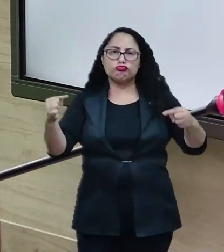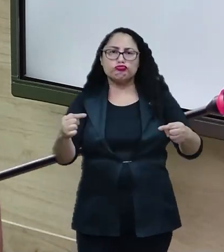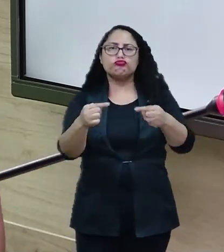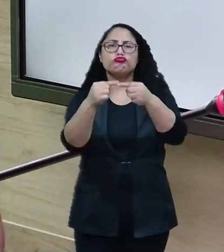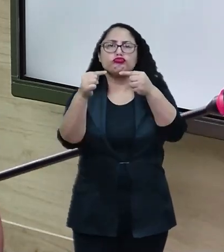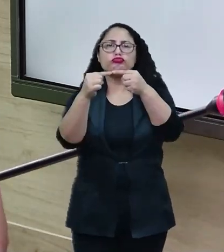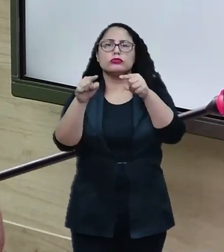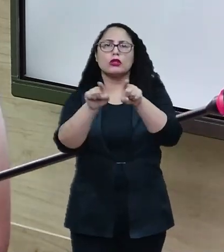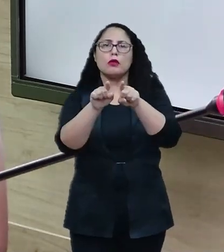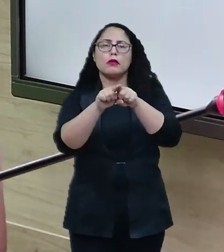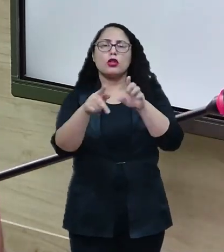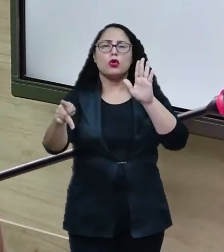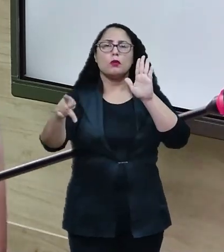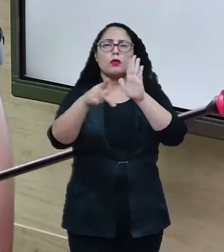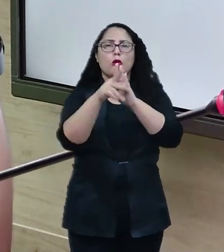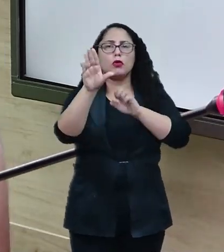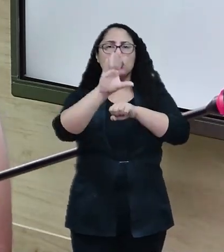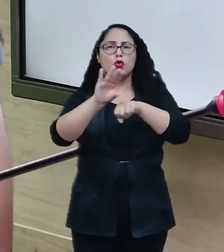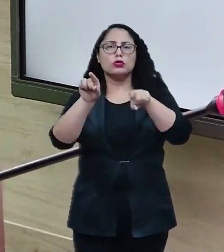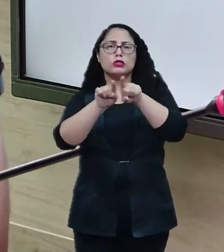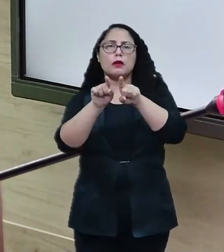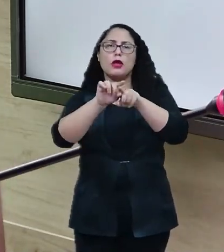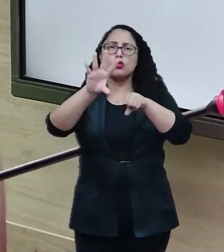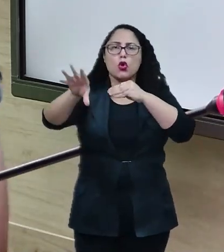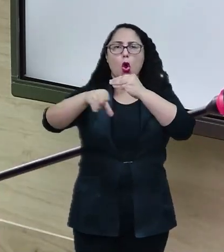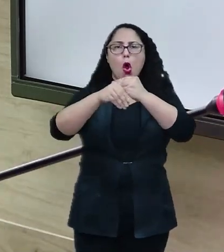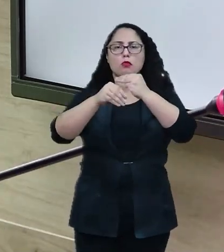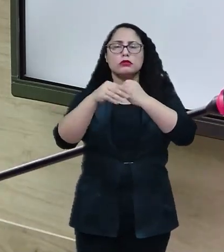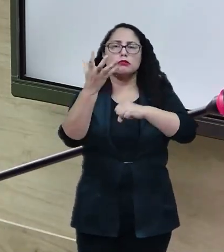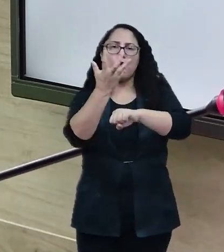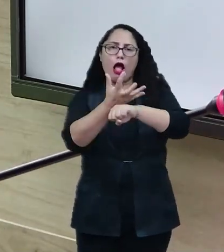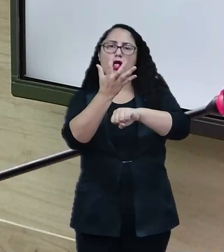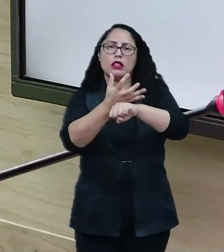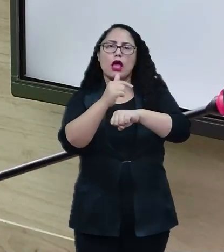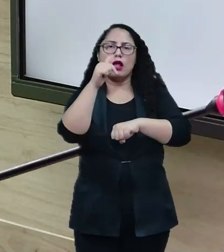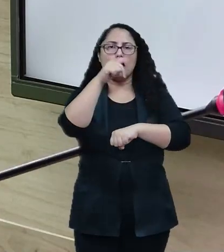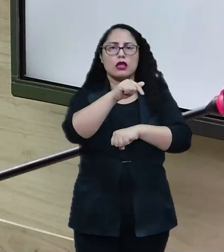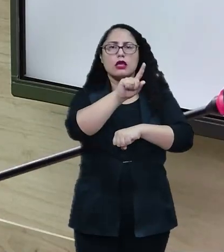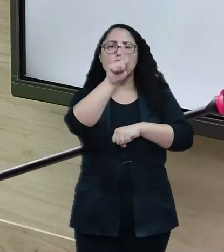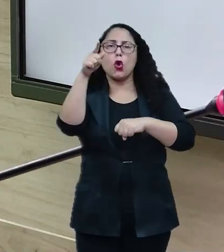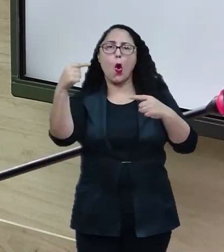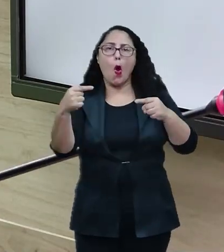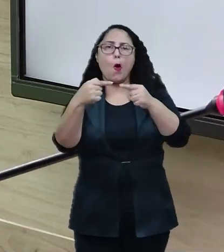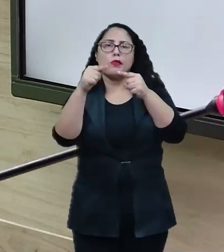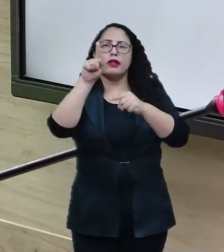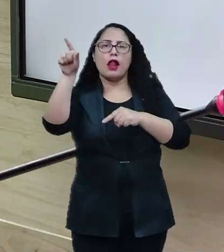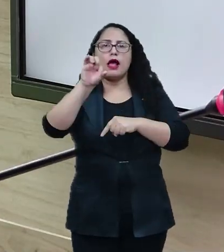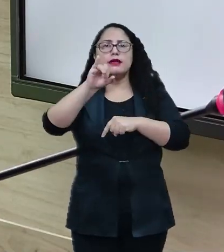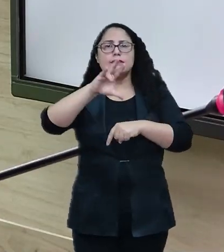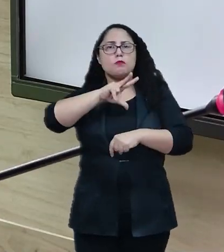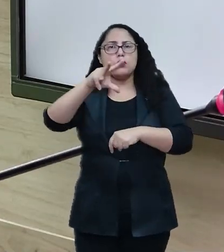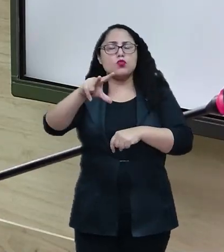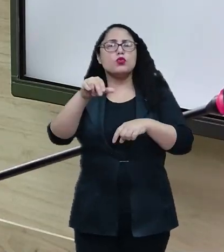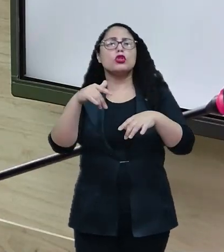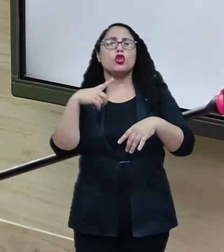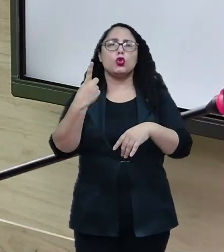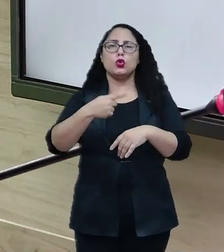né, tanto do próprio curso quanto das componentes, das disciplinas dos cursos daqui com os de lá, a gente